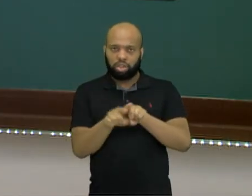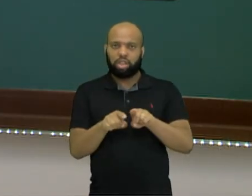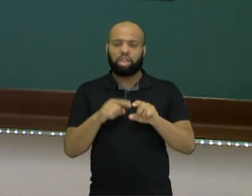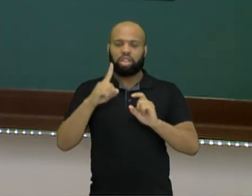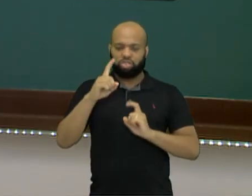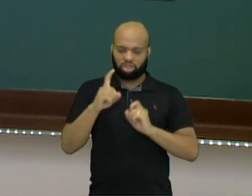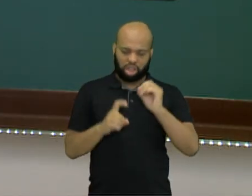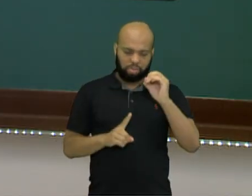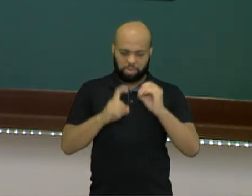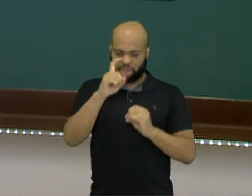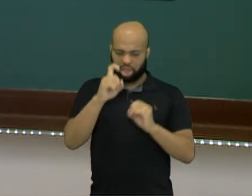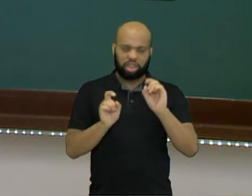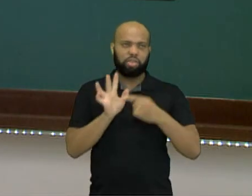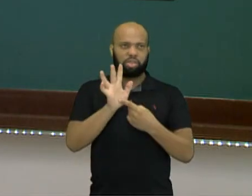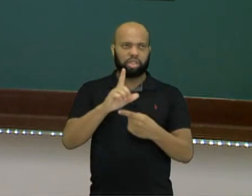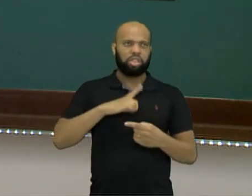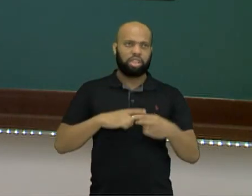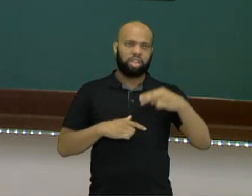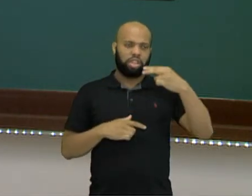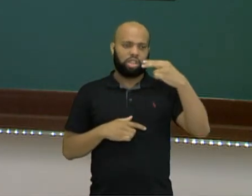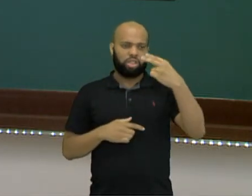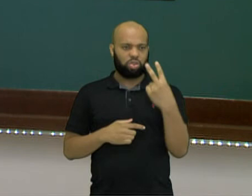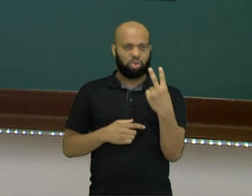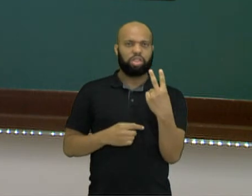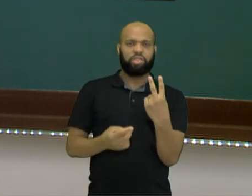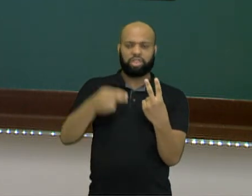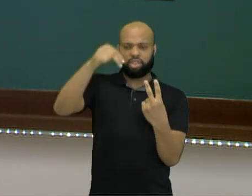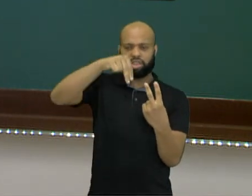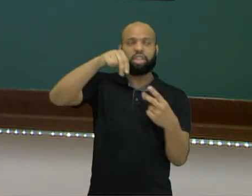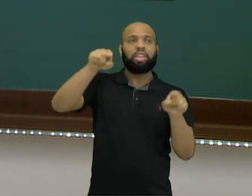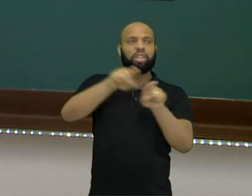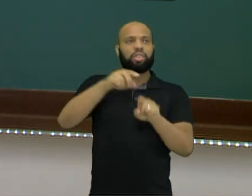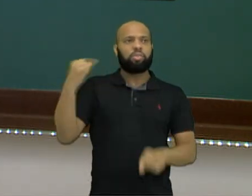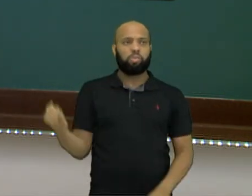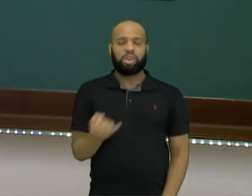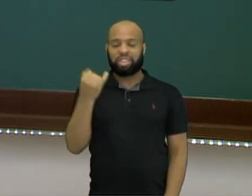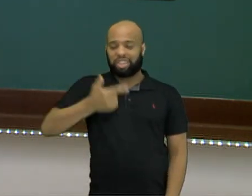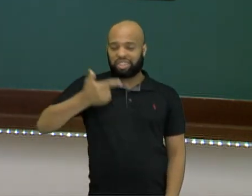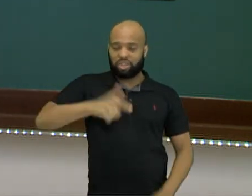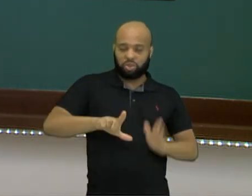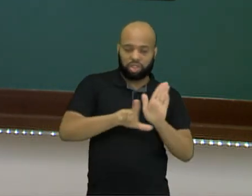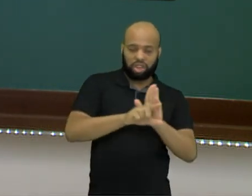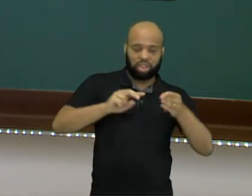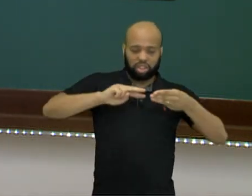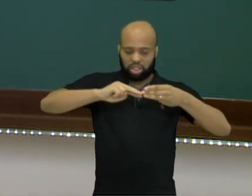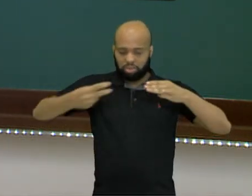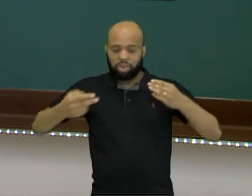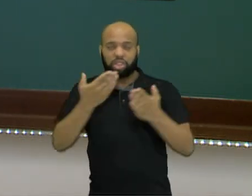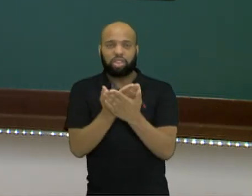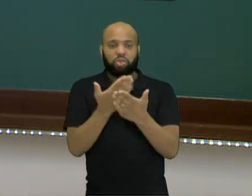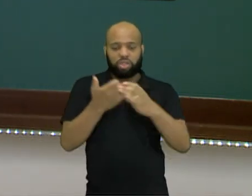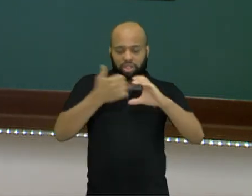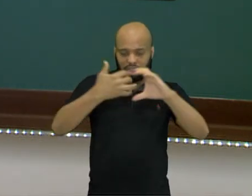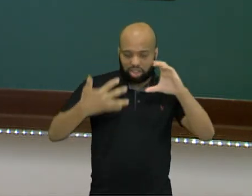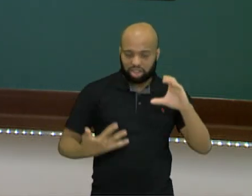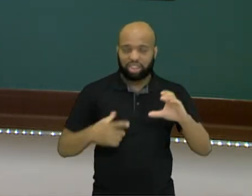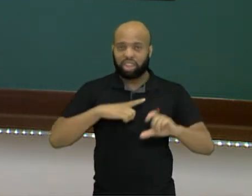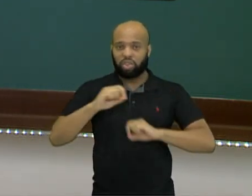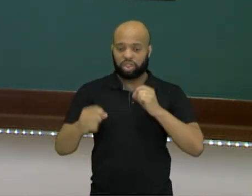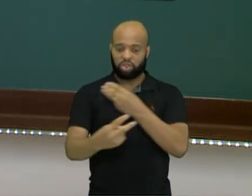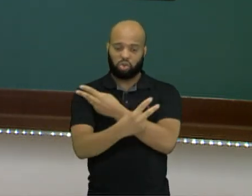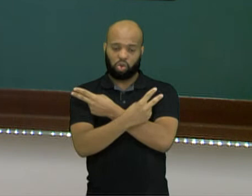que a gente já comentou aqui, né, do 2 elevado a n. E é importante saber, gente, segundo a lei de Mendel, a gente está estudando características que estão em